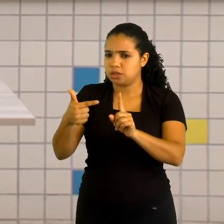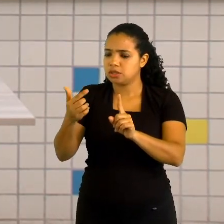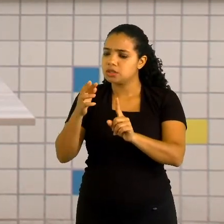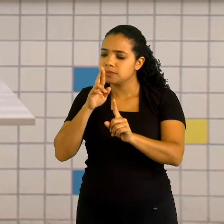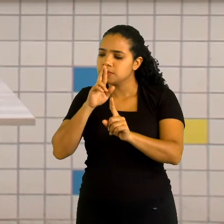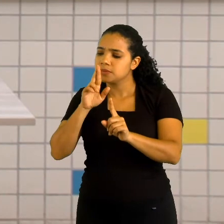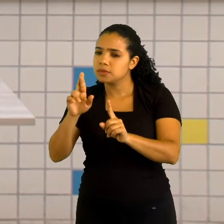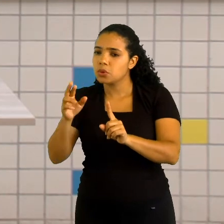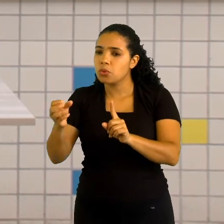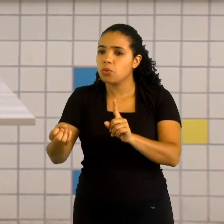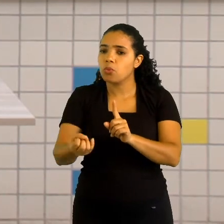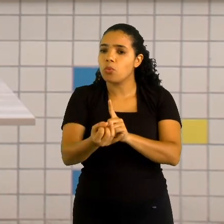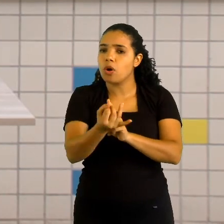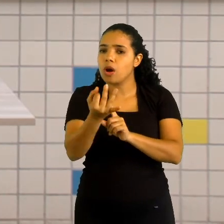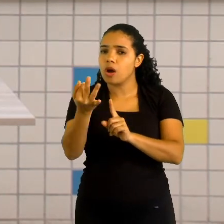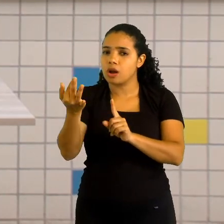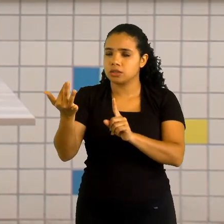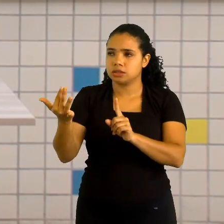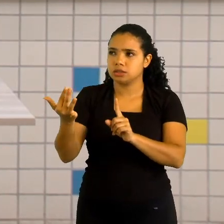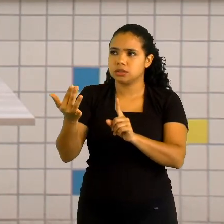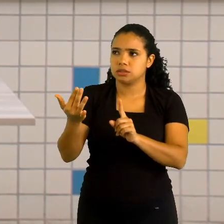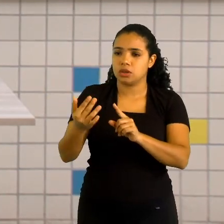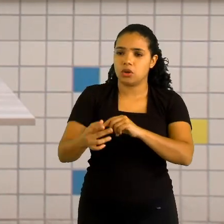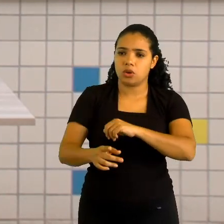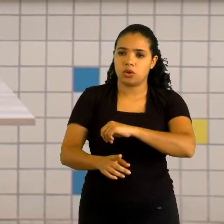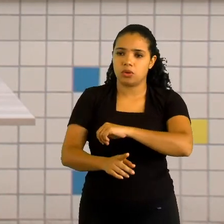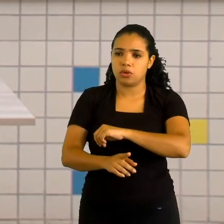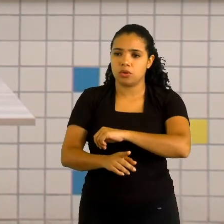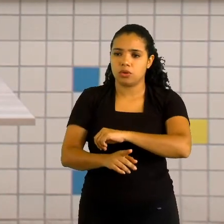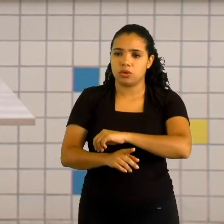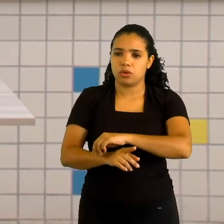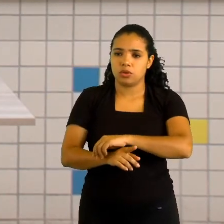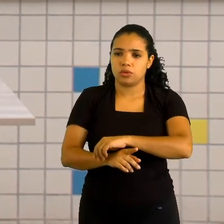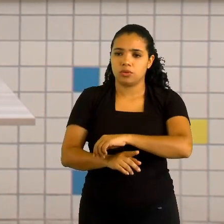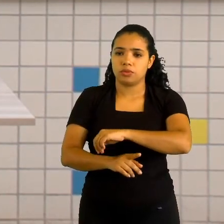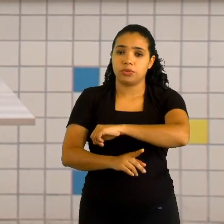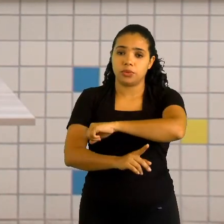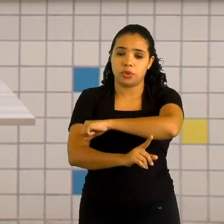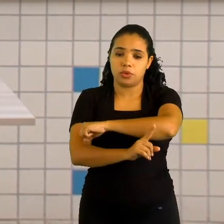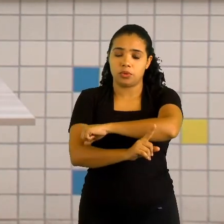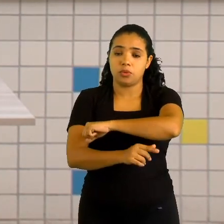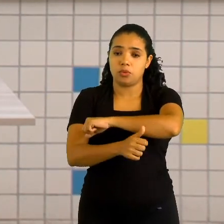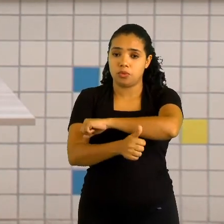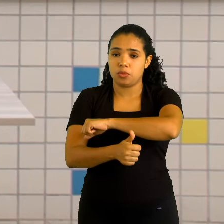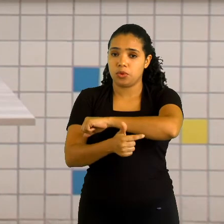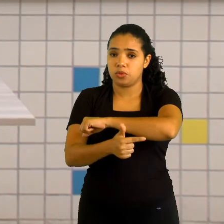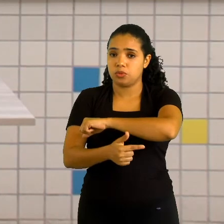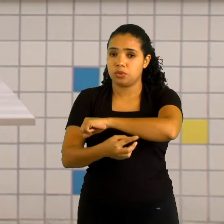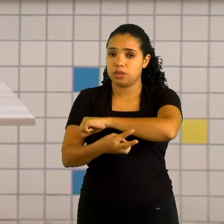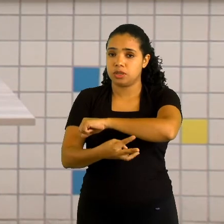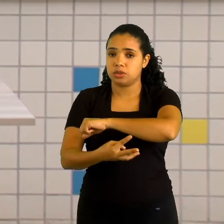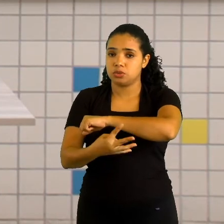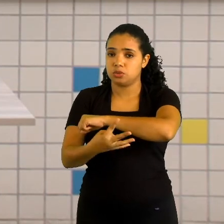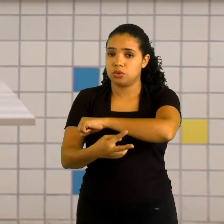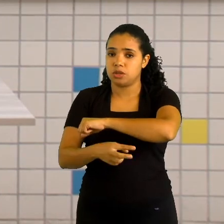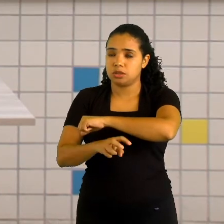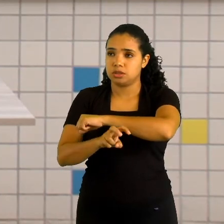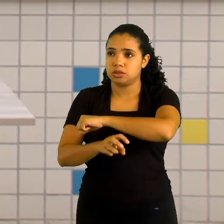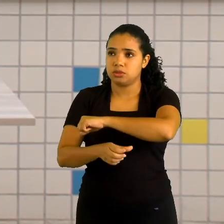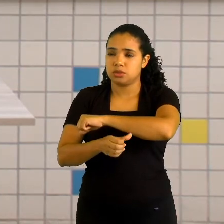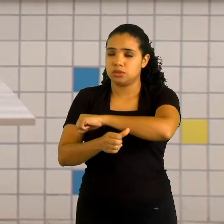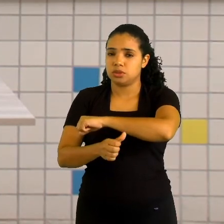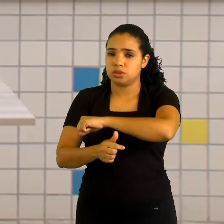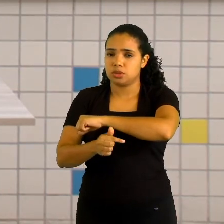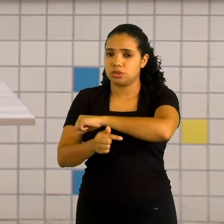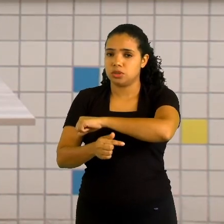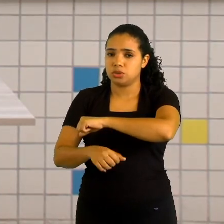adicionar quantas partes? 12. Vamos contar? 1, 2, 3, 4, 5, 6,